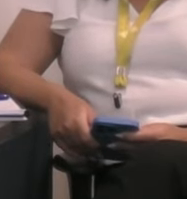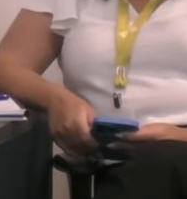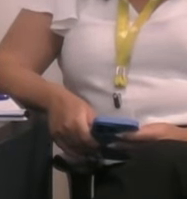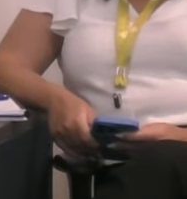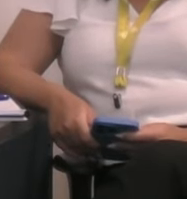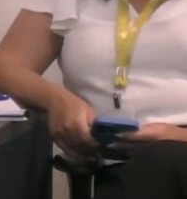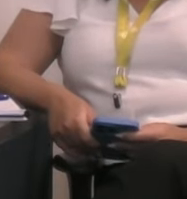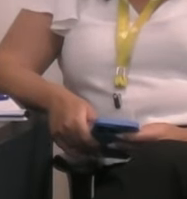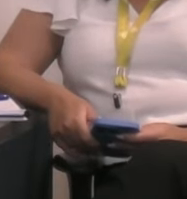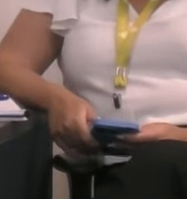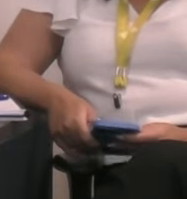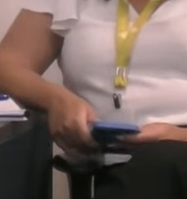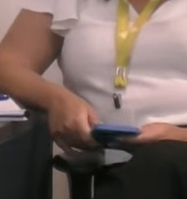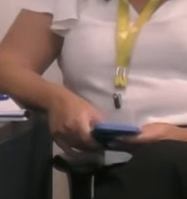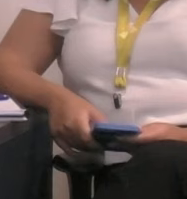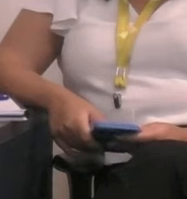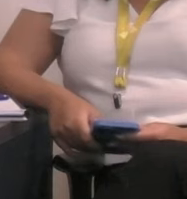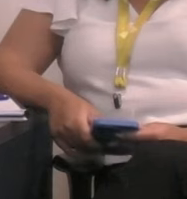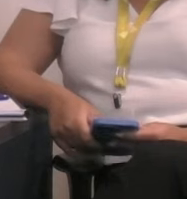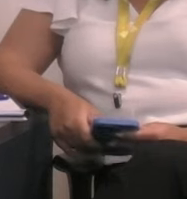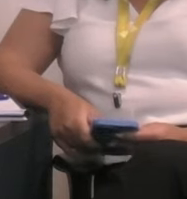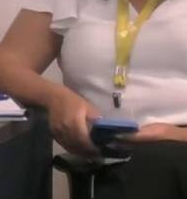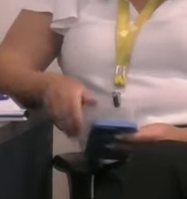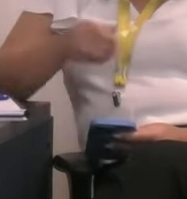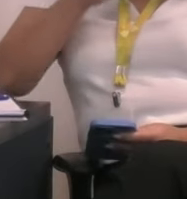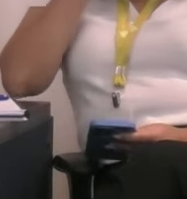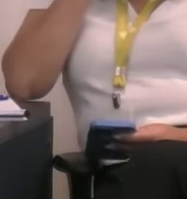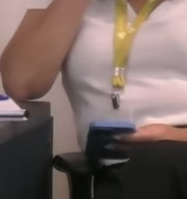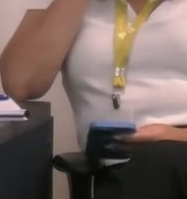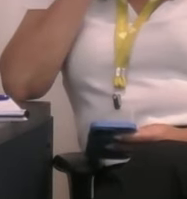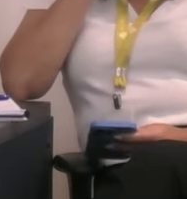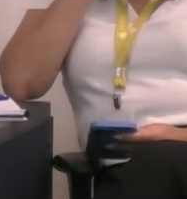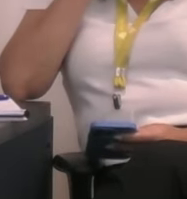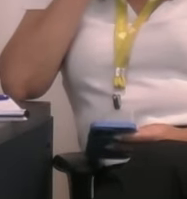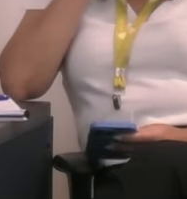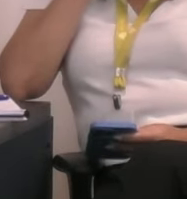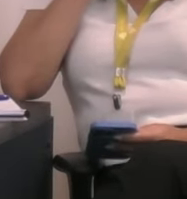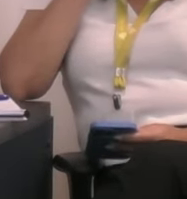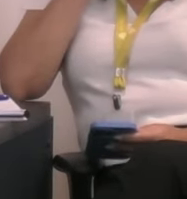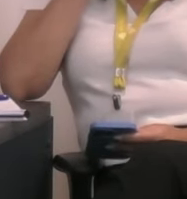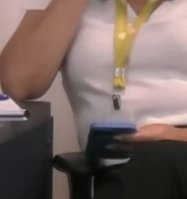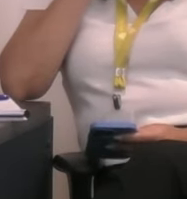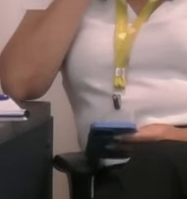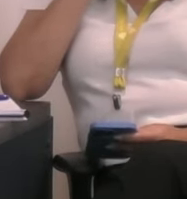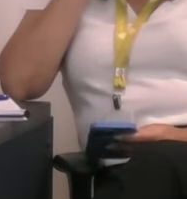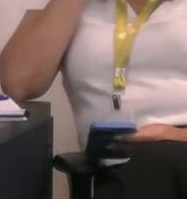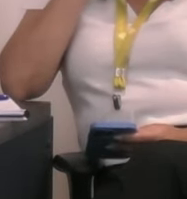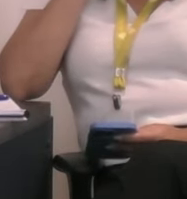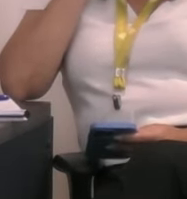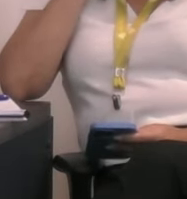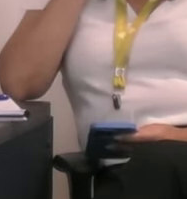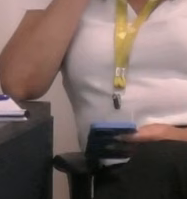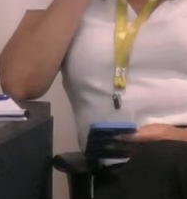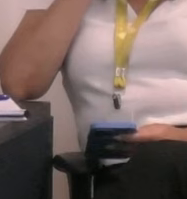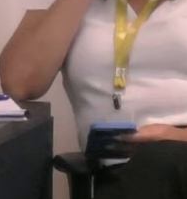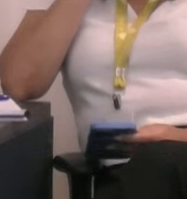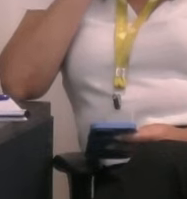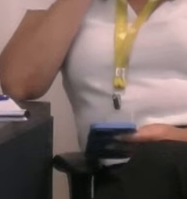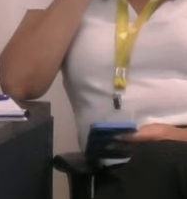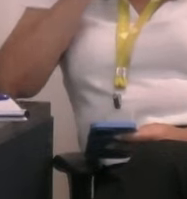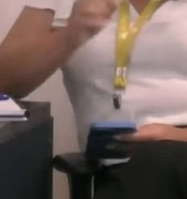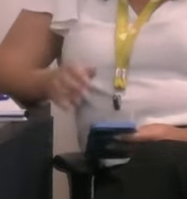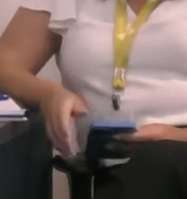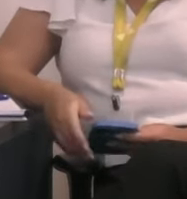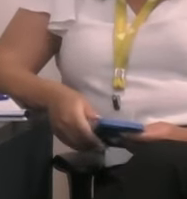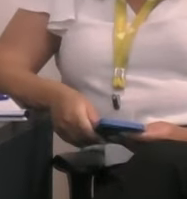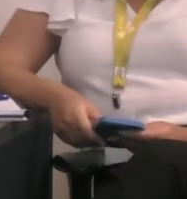que que não se dá uma redução, por exemplo, na nossa contribuição ou na nossa cobrança de energia, reduzindo esse pagamento